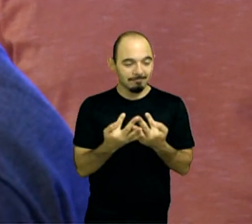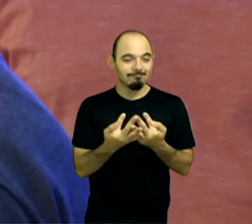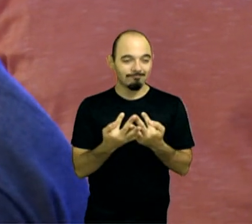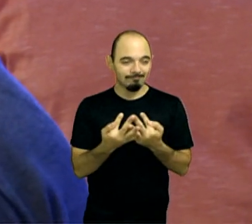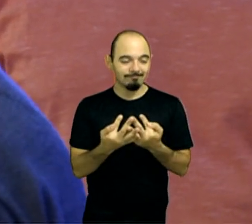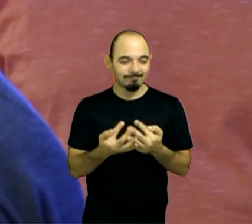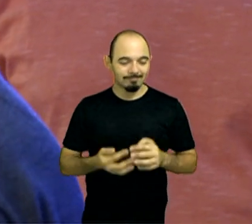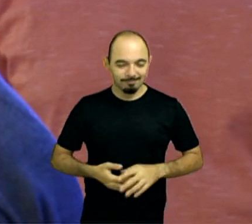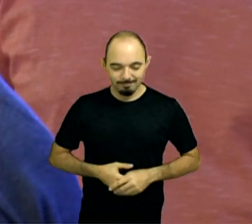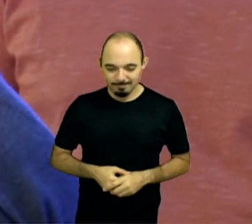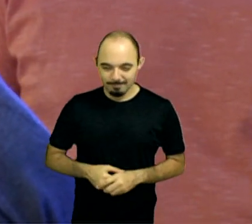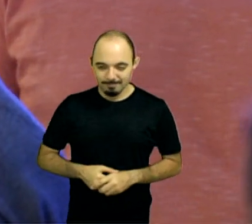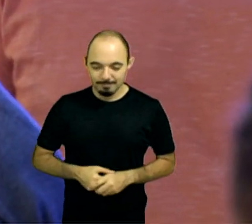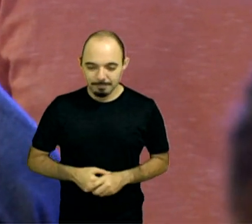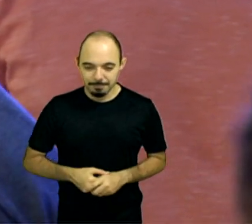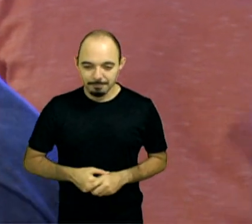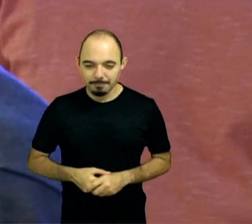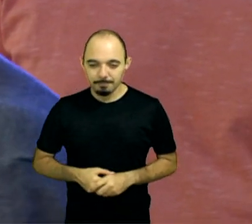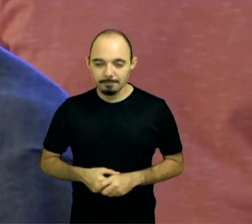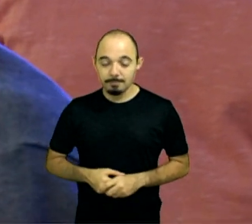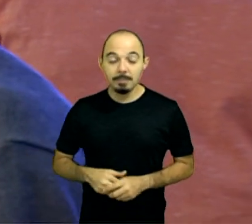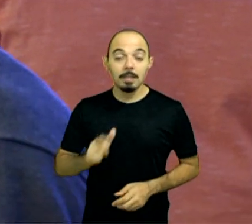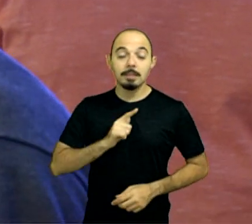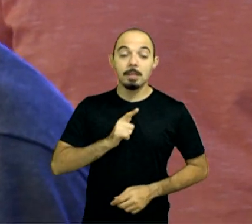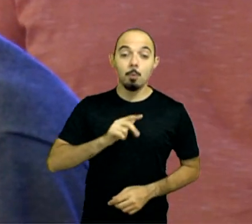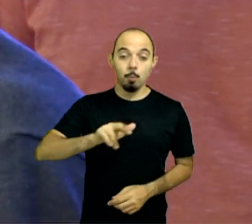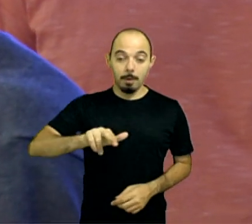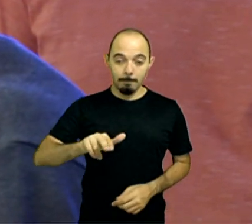Eu tenho um irmão que mora nos Estados Unidos. Eu brinco que